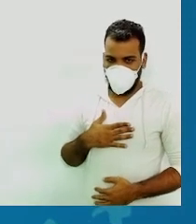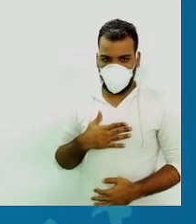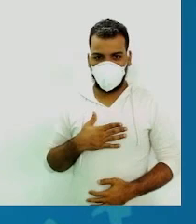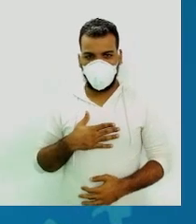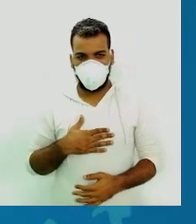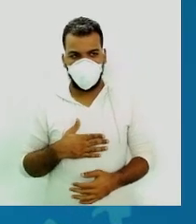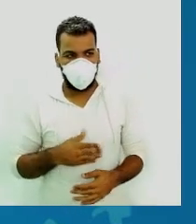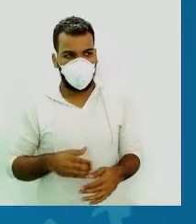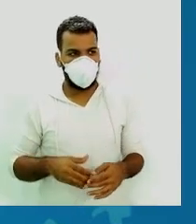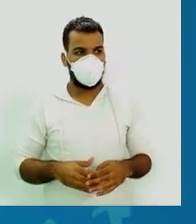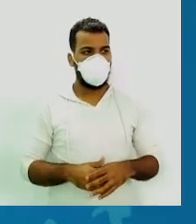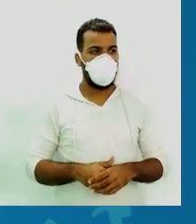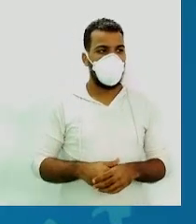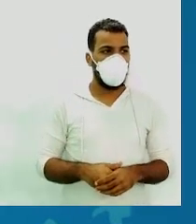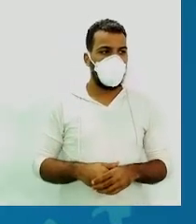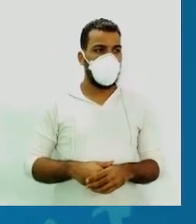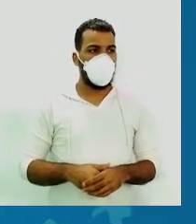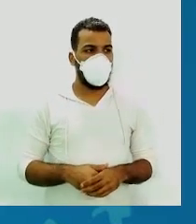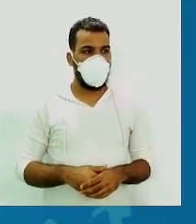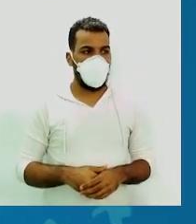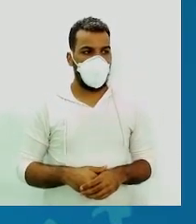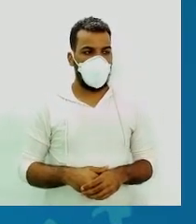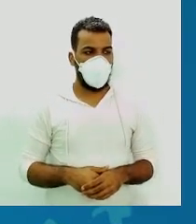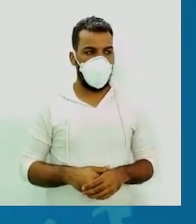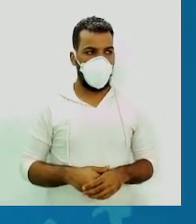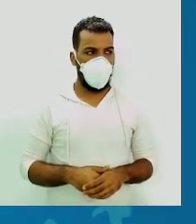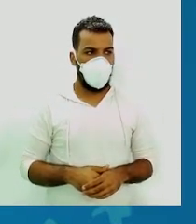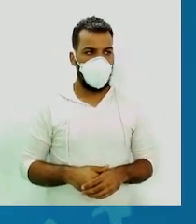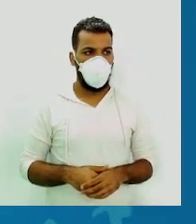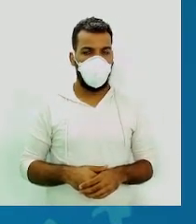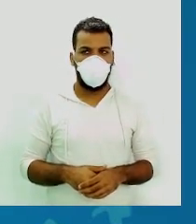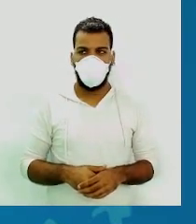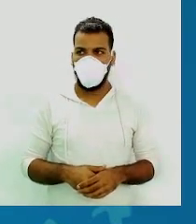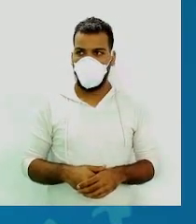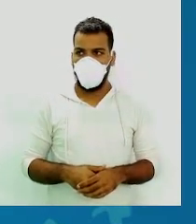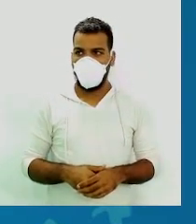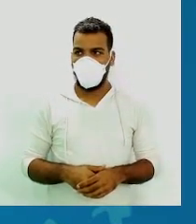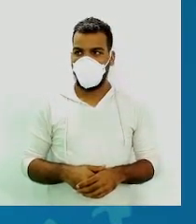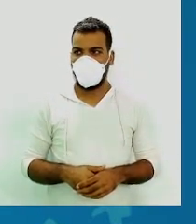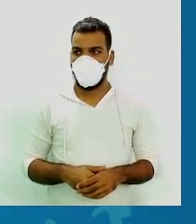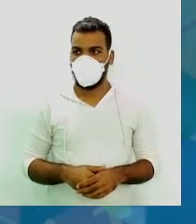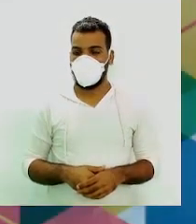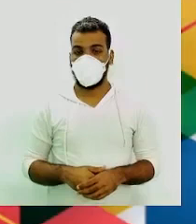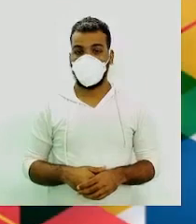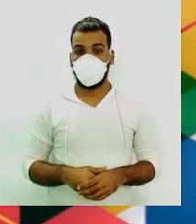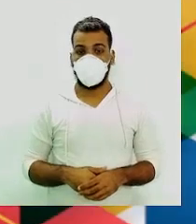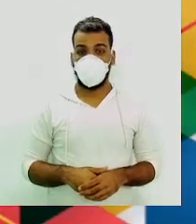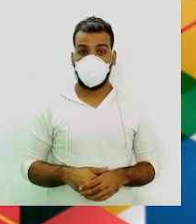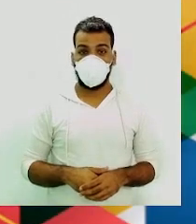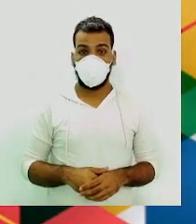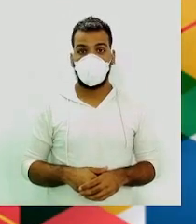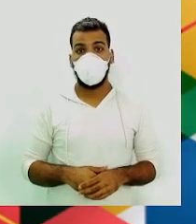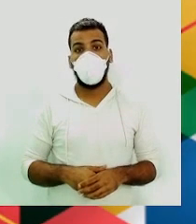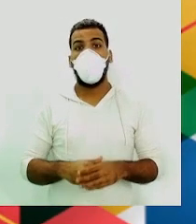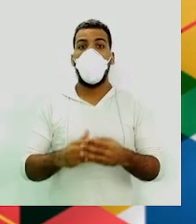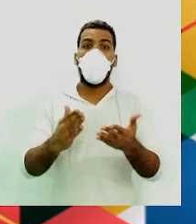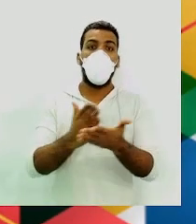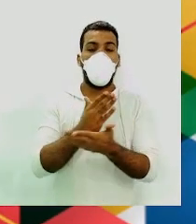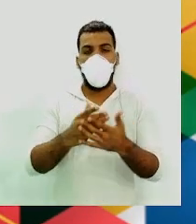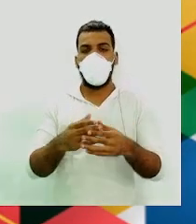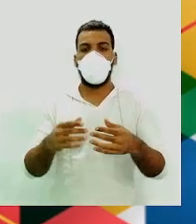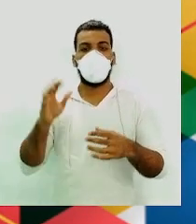que é de todos. Então, alguns conceitos, olha só, preste atenção nesse slide. Algumas questões de